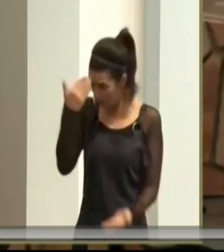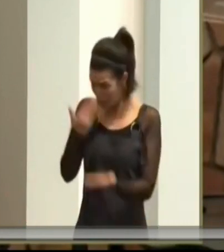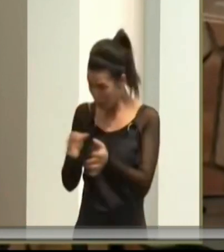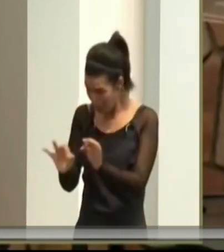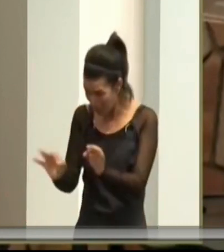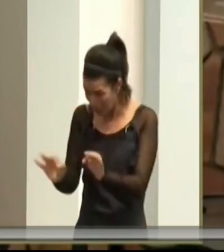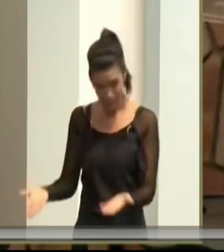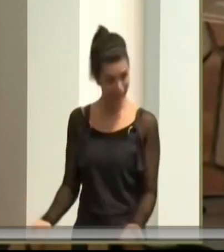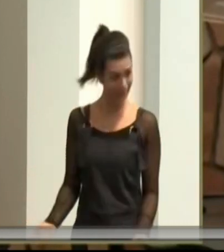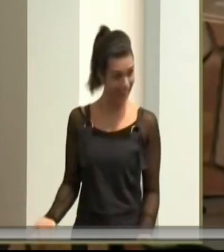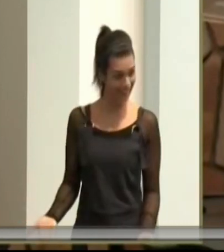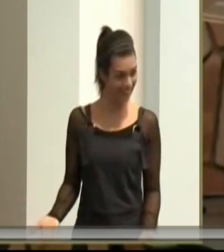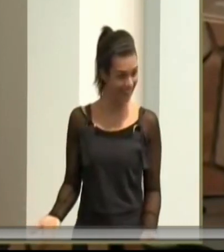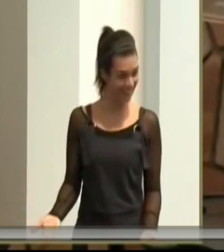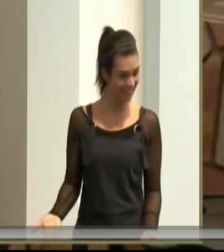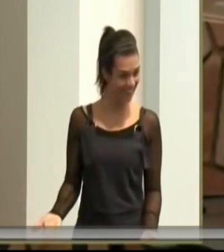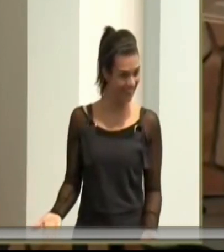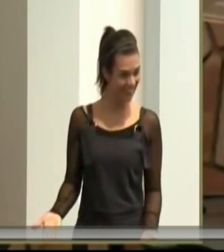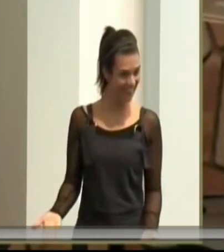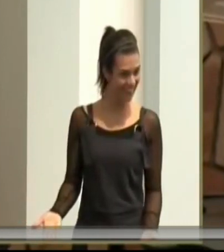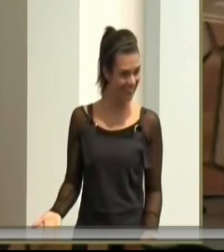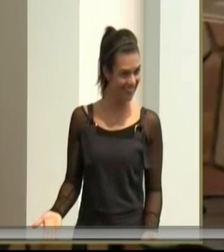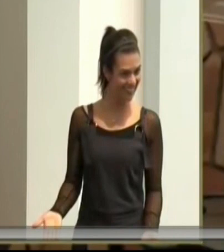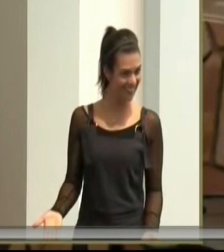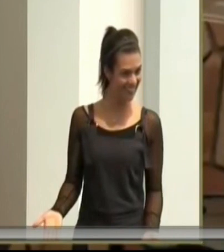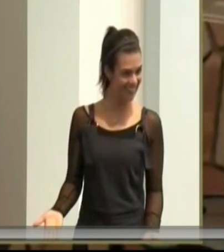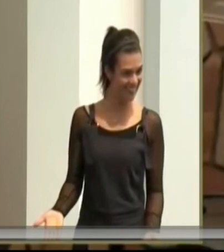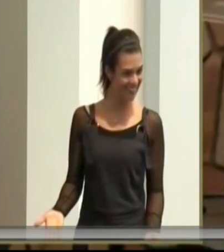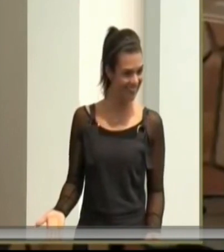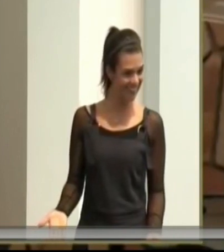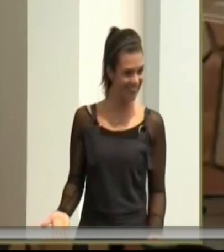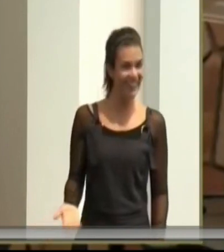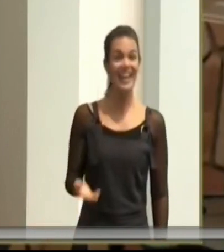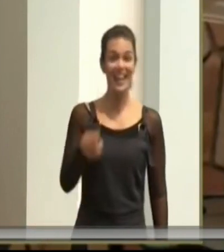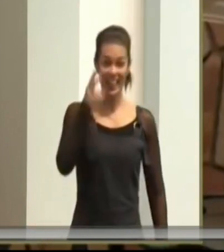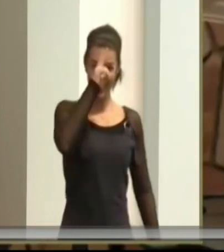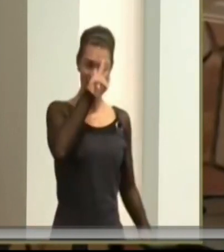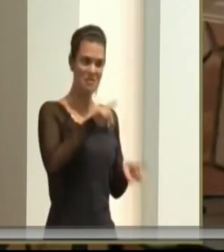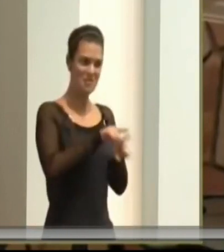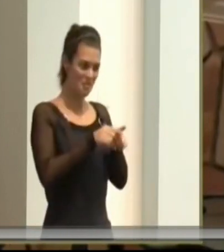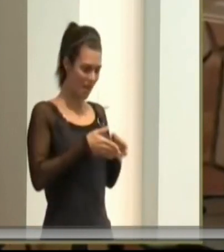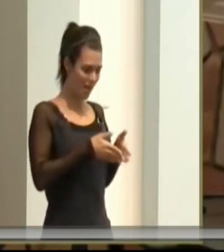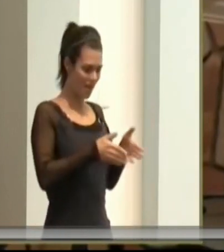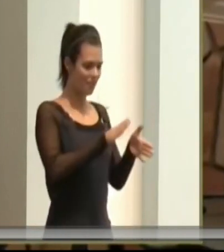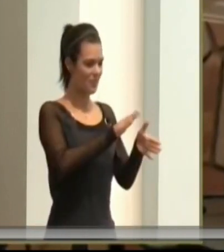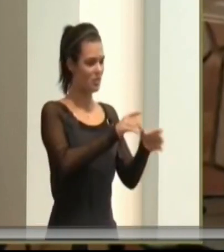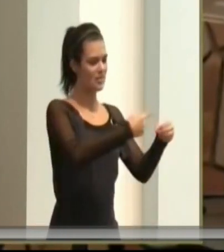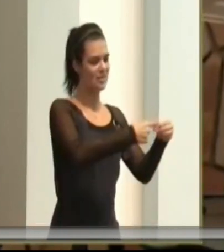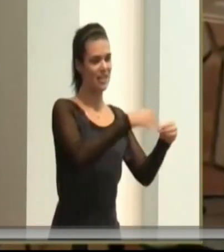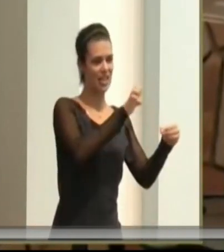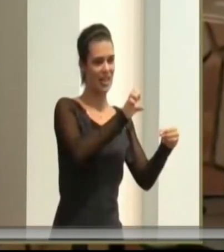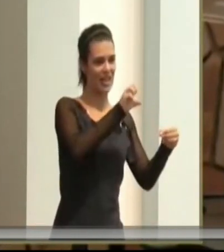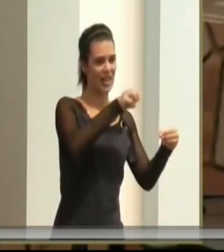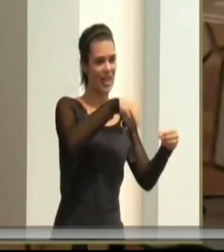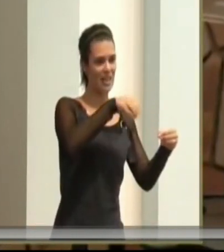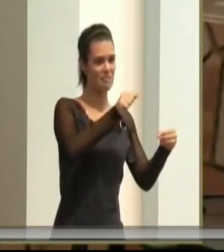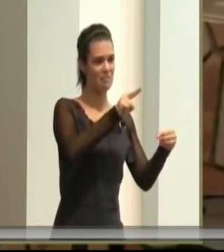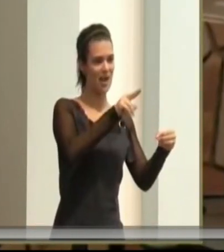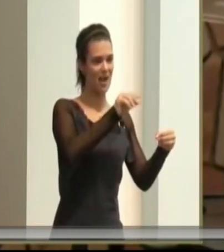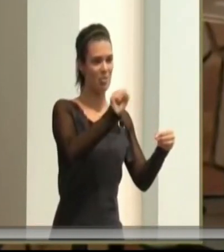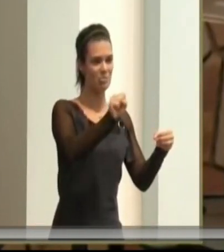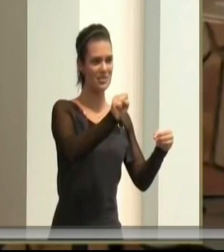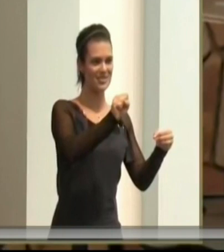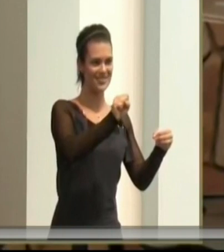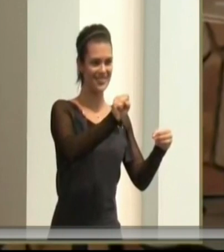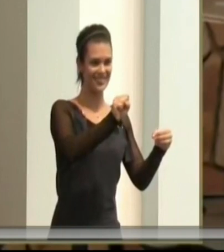coisa aconteceu com aqueles no caminho de Emaús que falavam a respeito das coisas que estavam acontecendo. O que estão fazendo aqui entre os